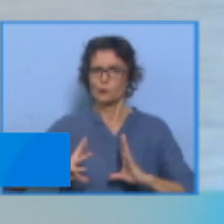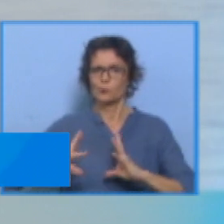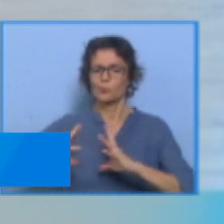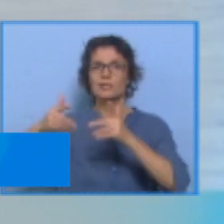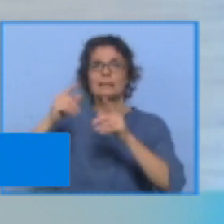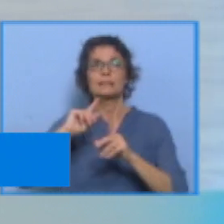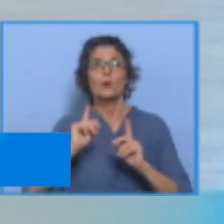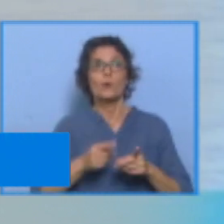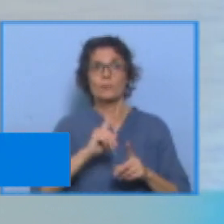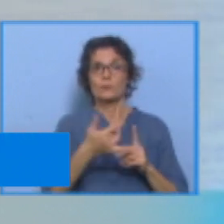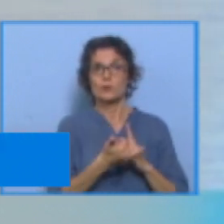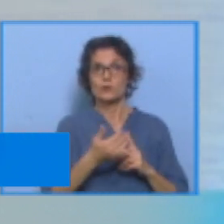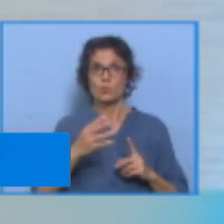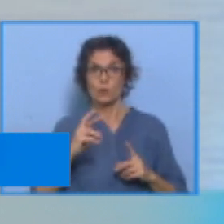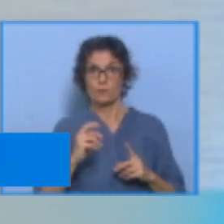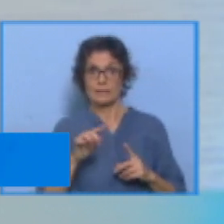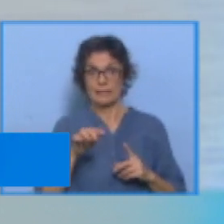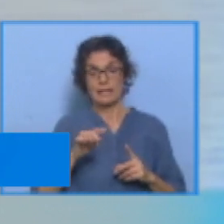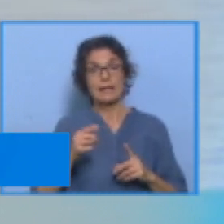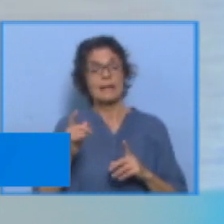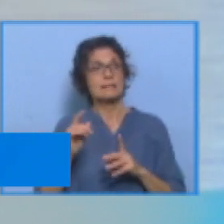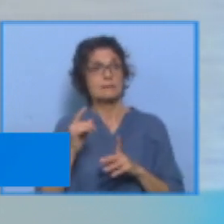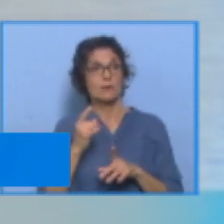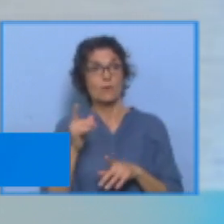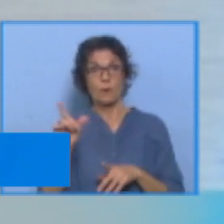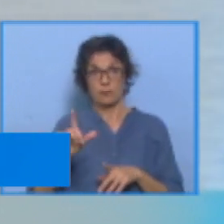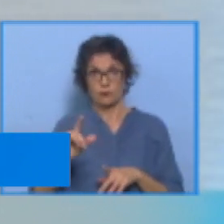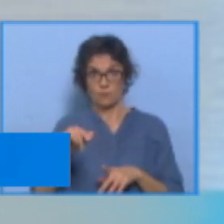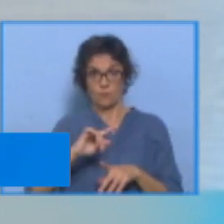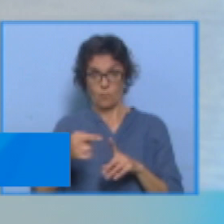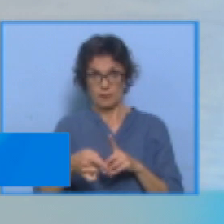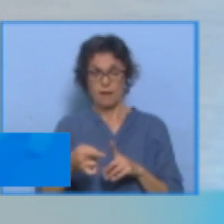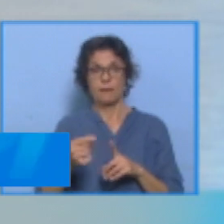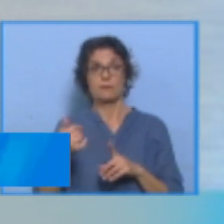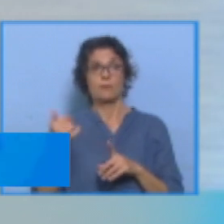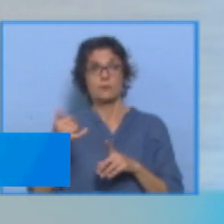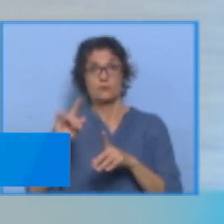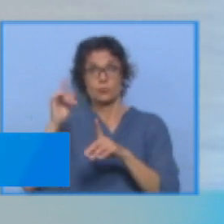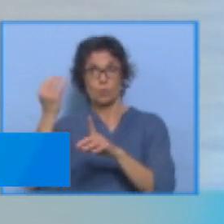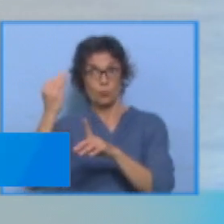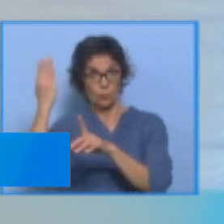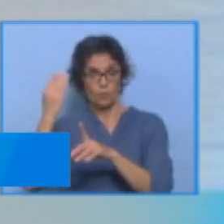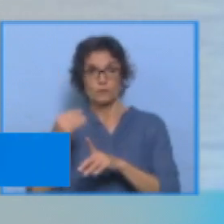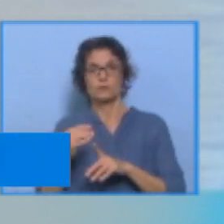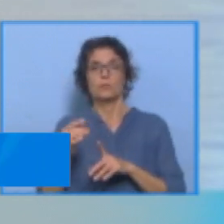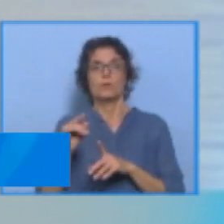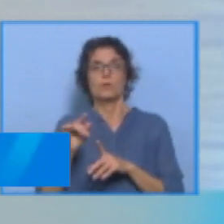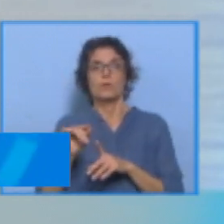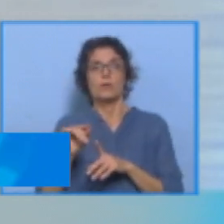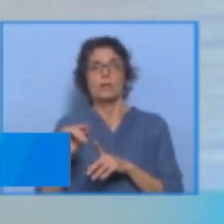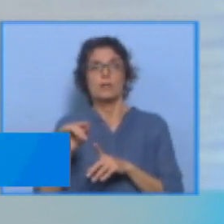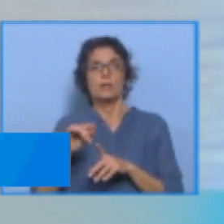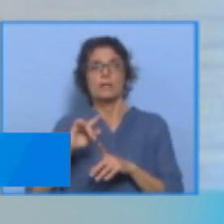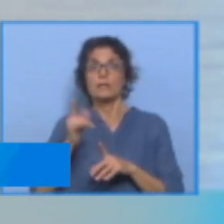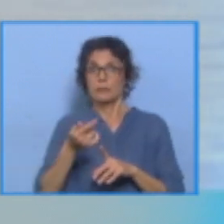em 2013, foi este ano a 6ª edição em Lisboa, vamos ter agora a 2ª no Porto, este ano foi para